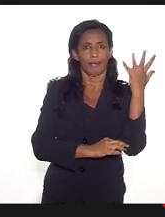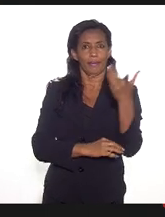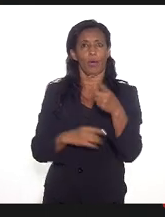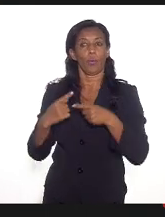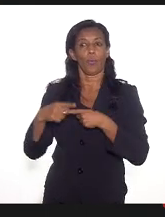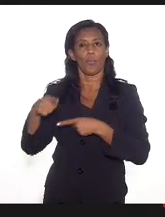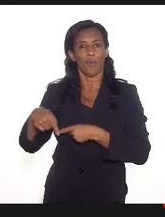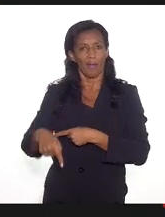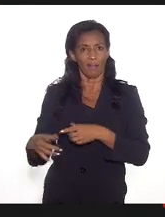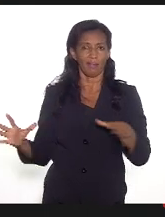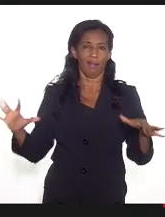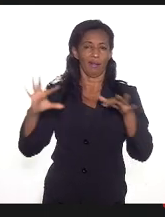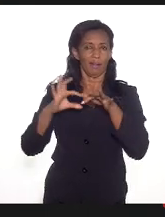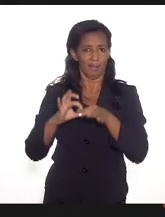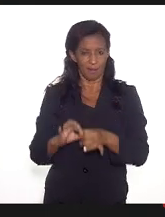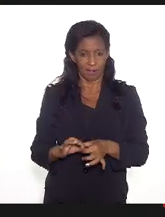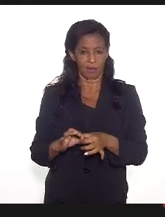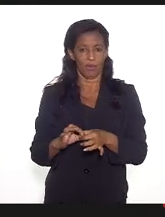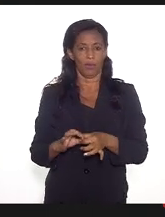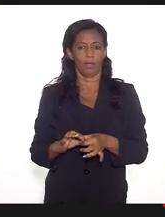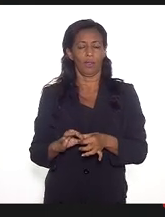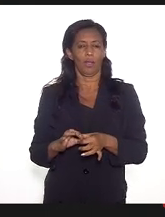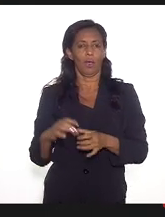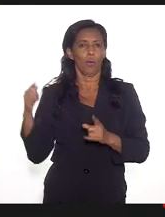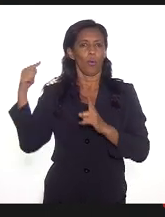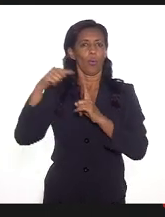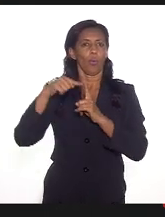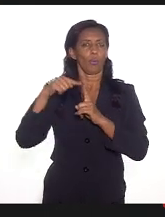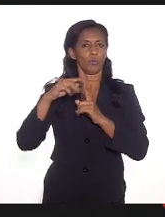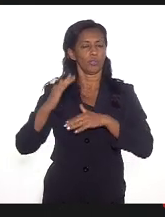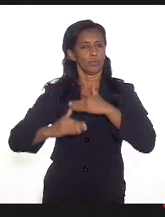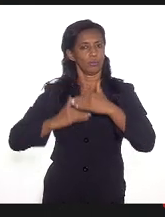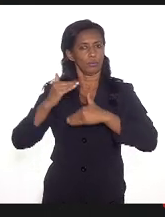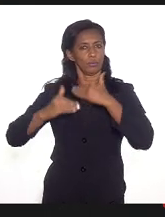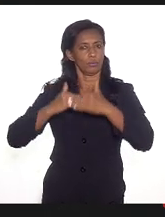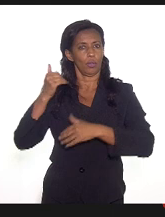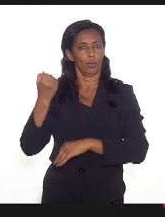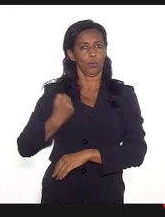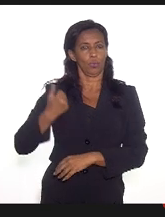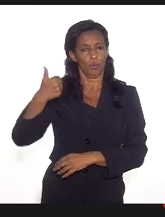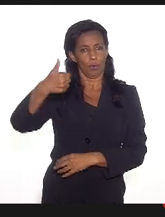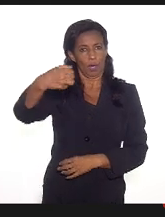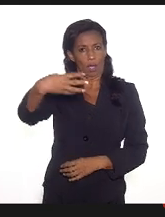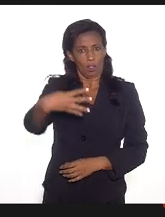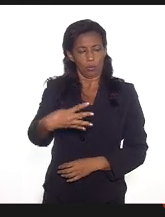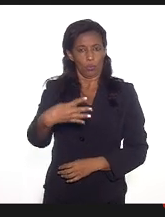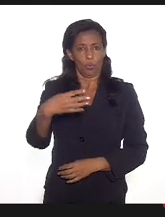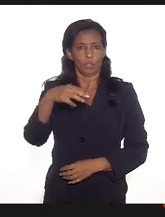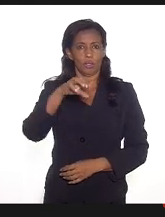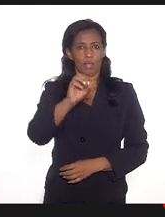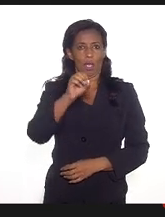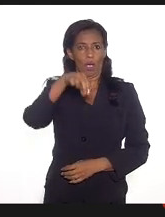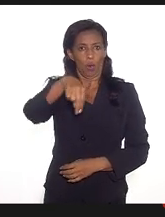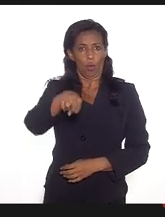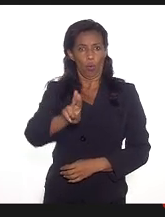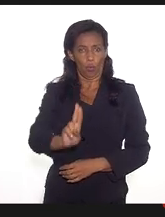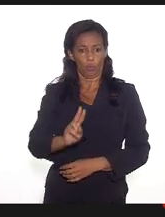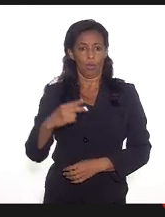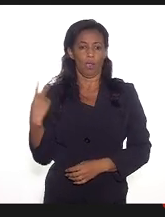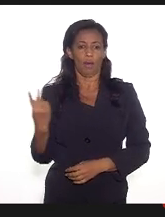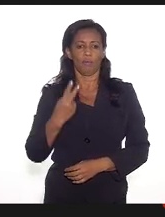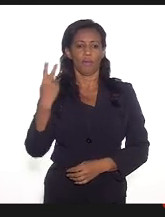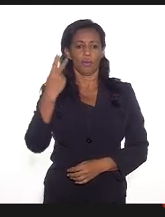está diretamente ligado ao Objetivo de Desenvolvimento número 14 da ONU. A valorização